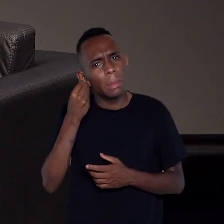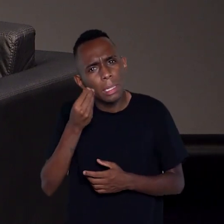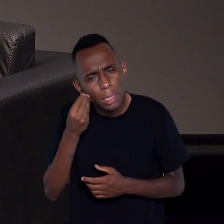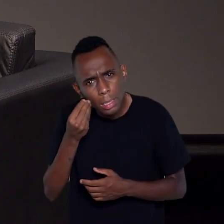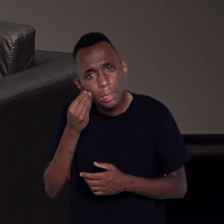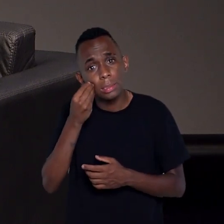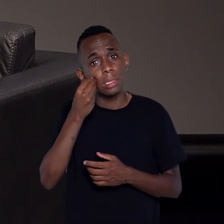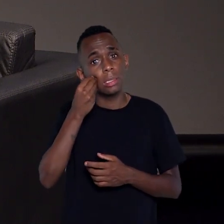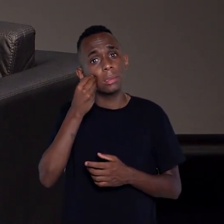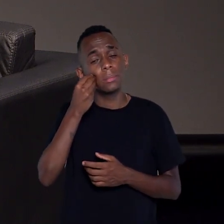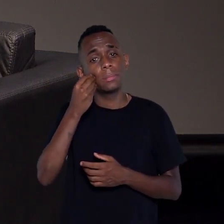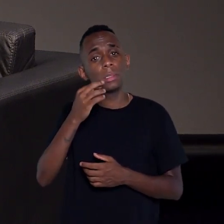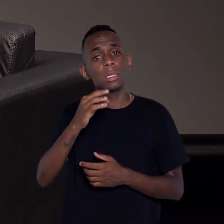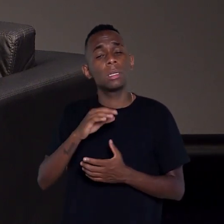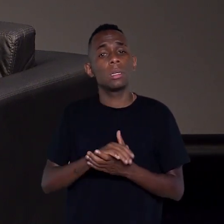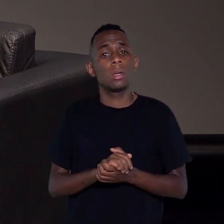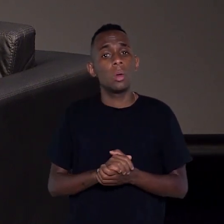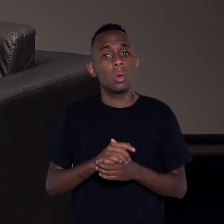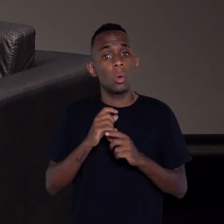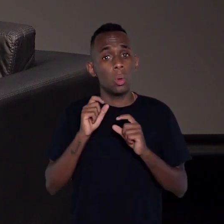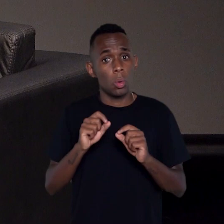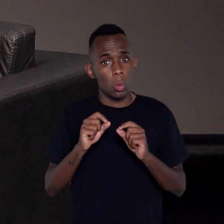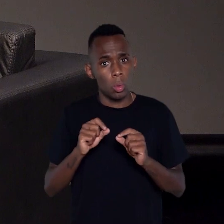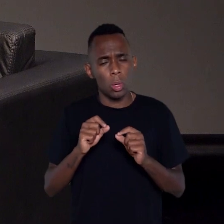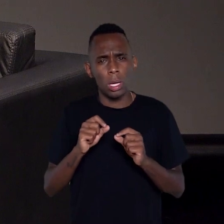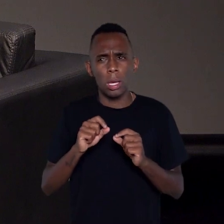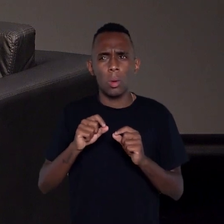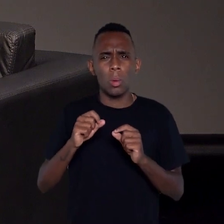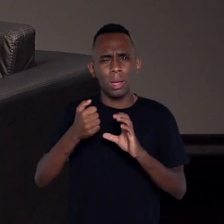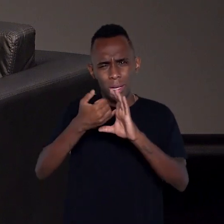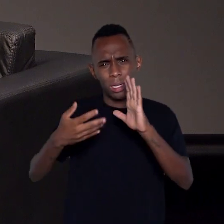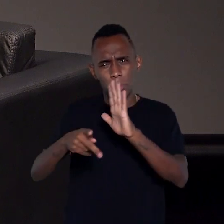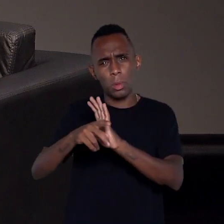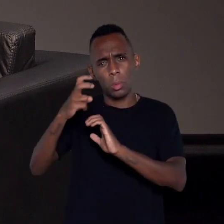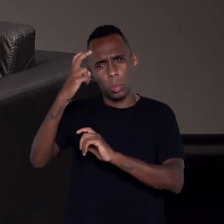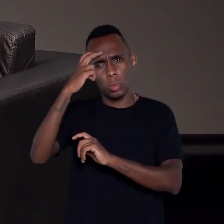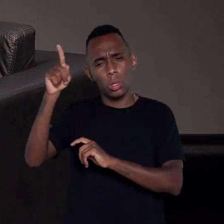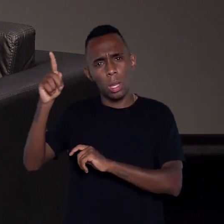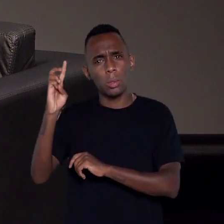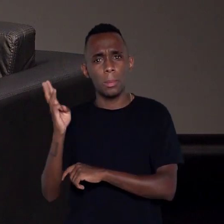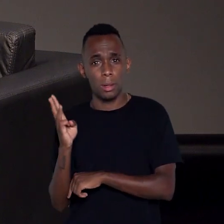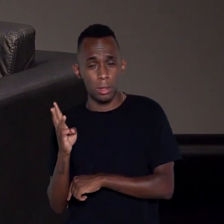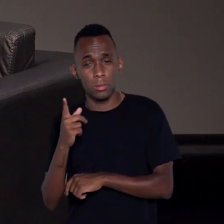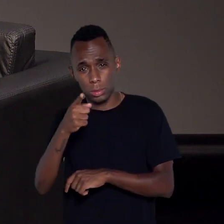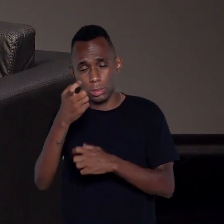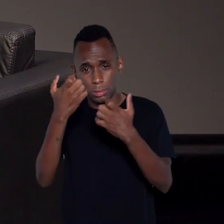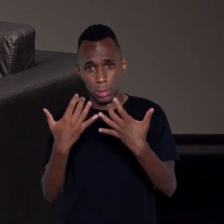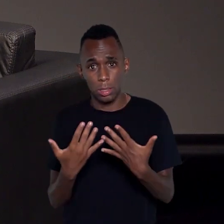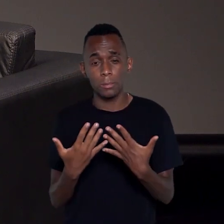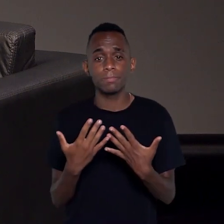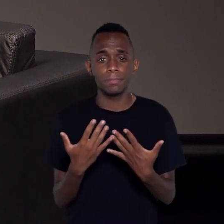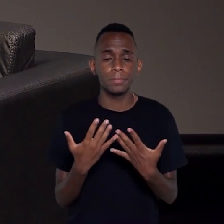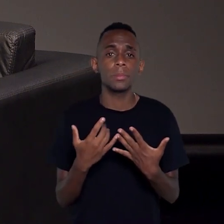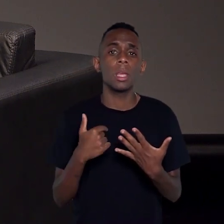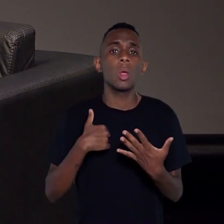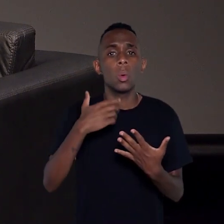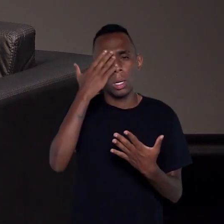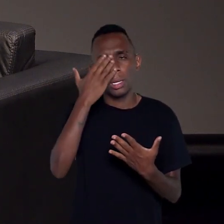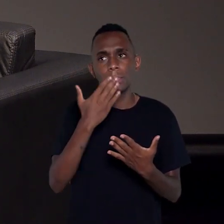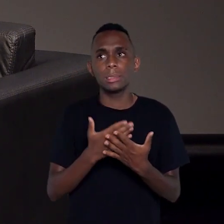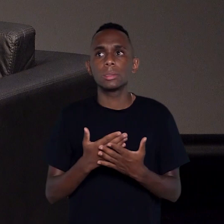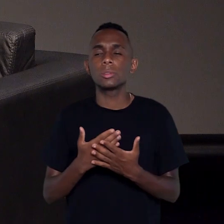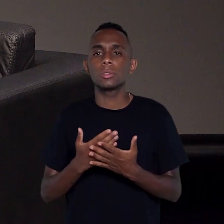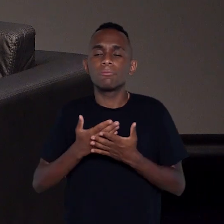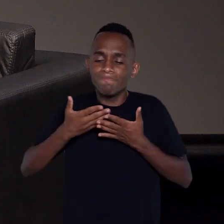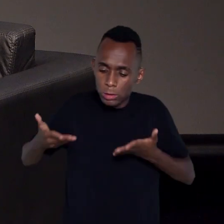tanta coisa, o tambor de mina seria uma espécie de jaré lá no Maranhão, né? É isto, eu acho